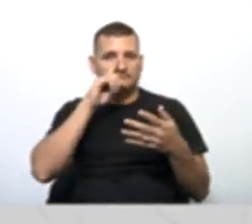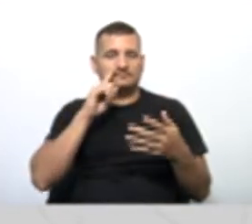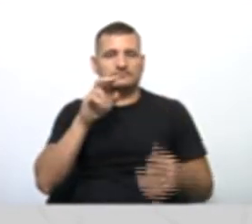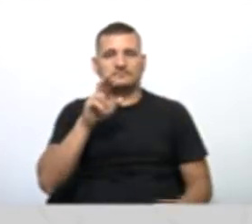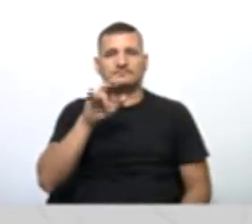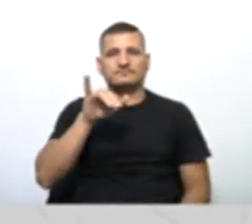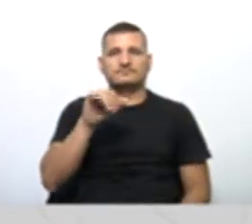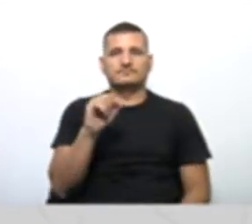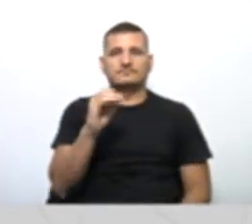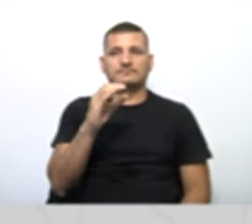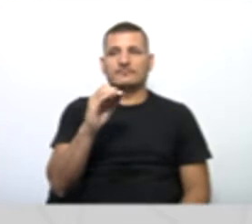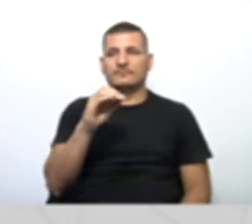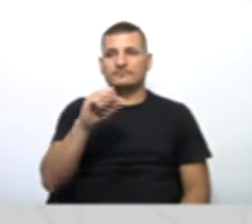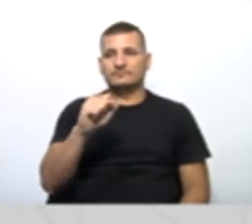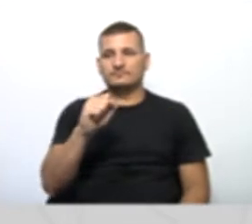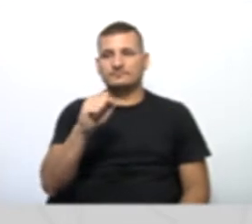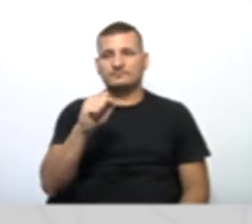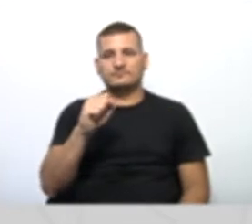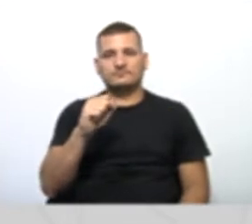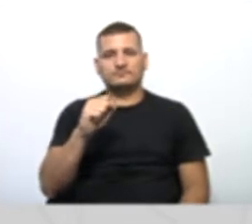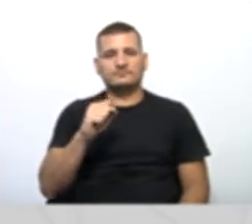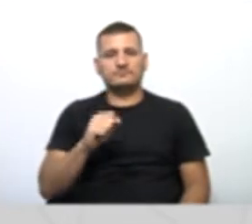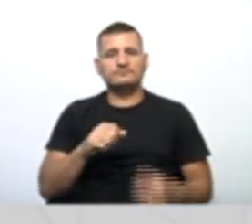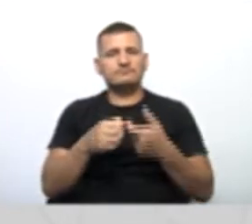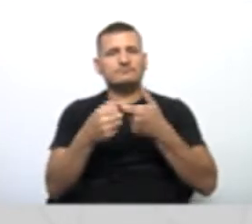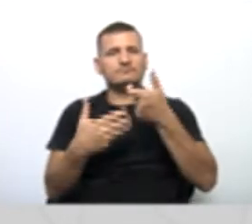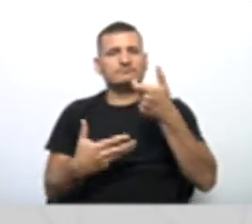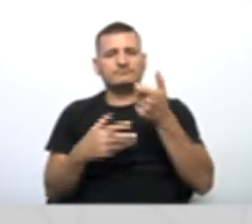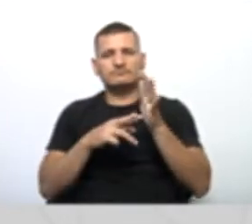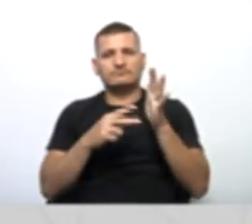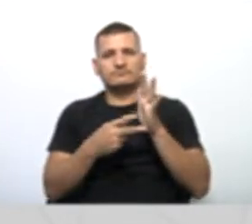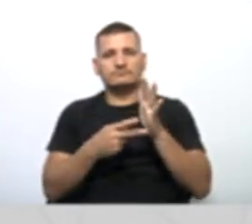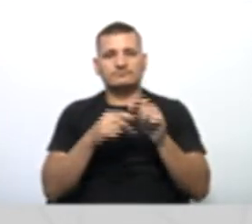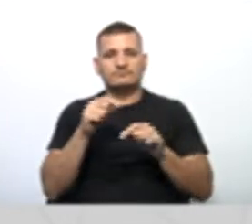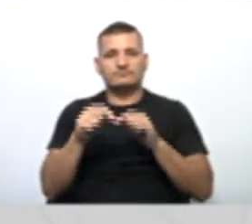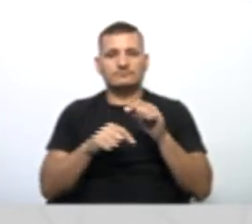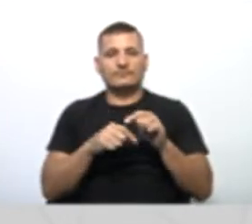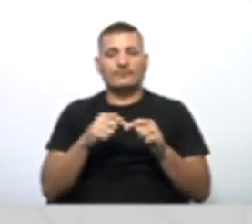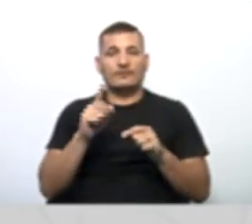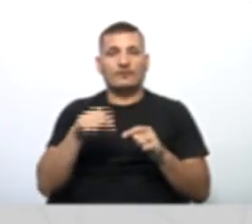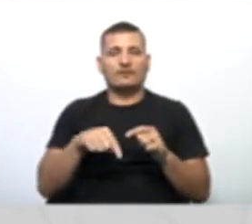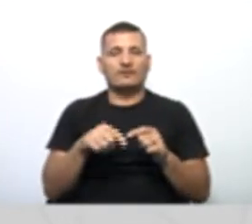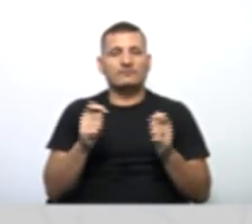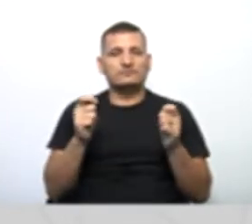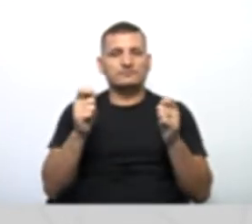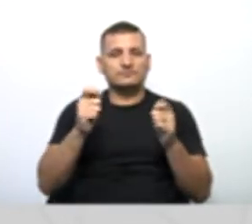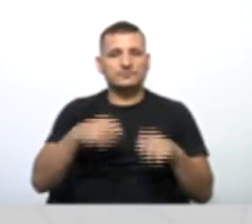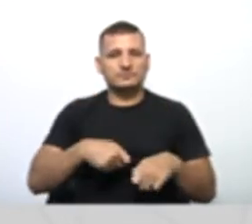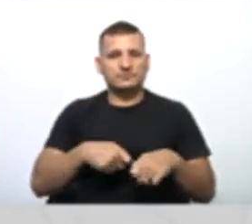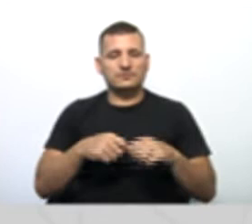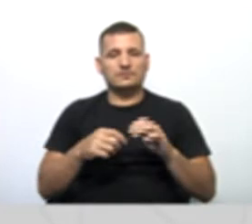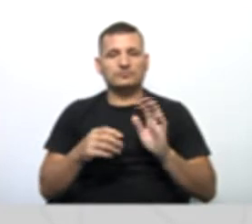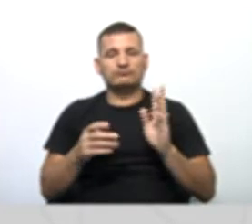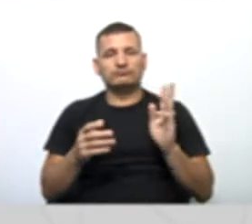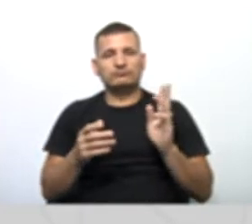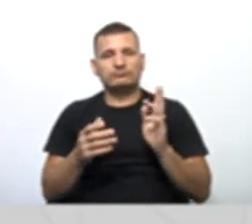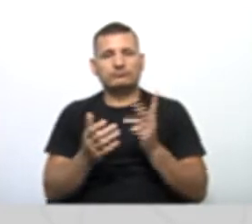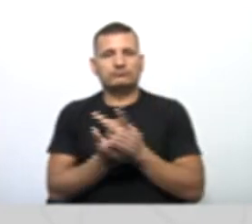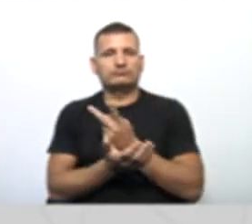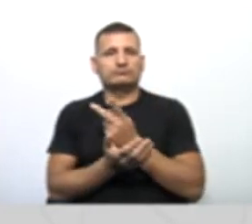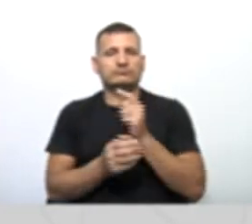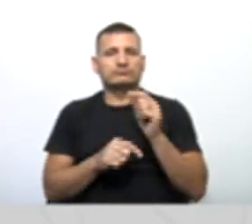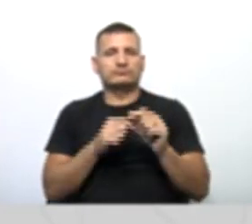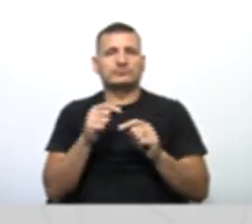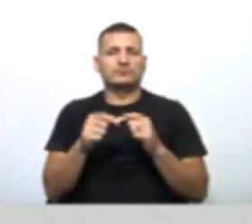aqui do que são riscos. Riscos é a combinação da probabilidade de um evento e de suas